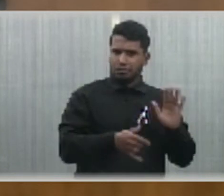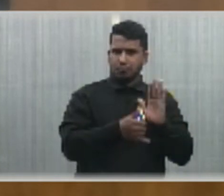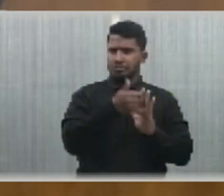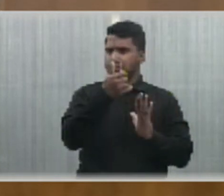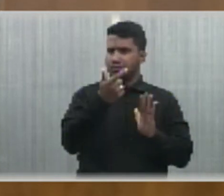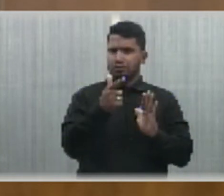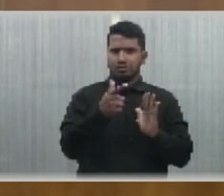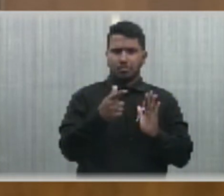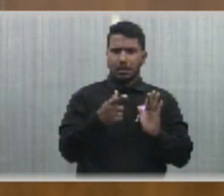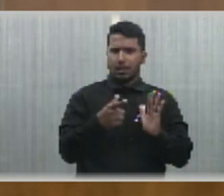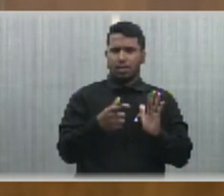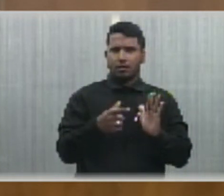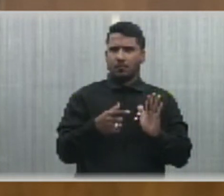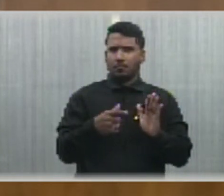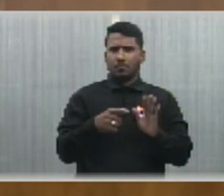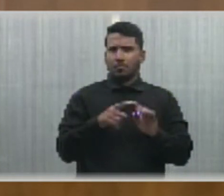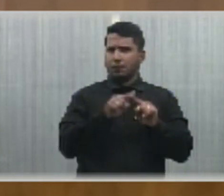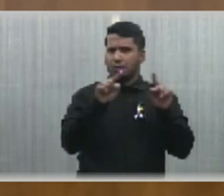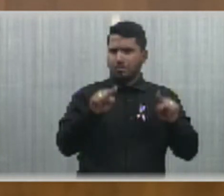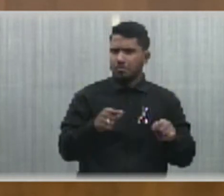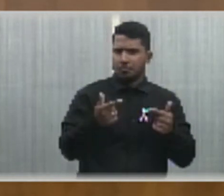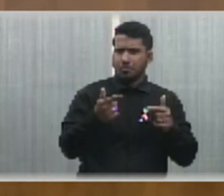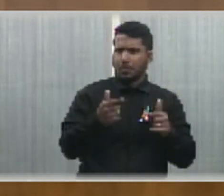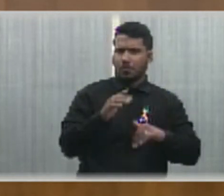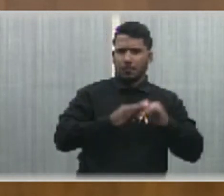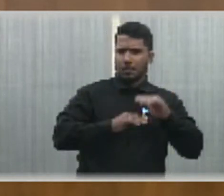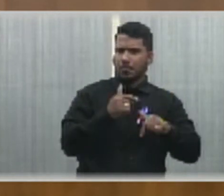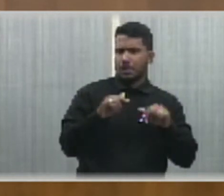quadros. E aí foi, né,